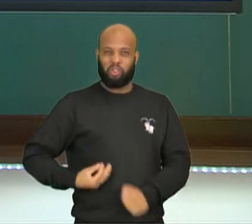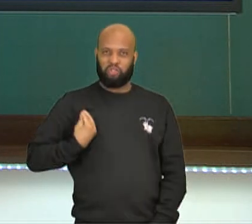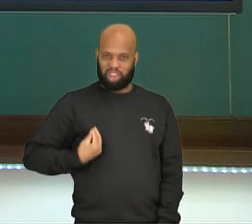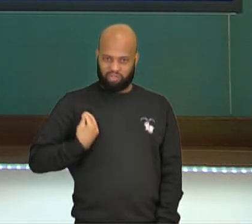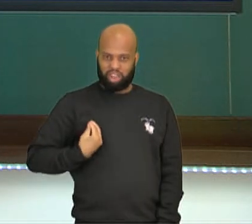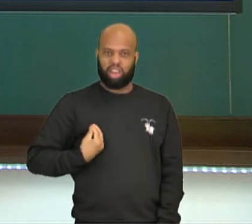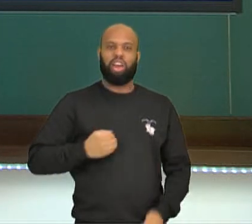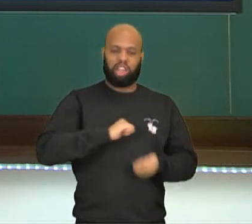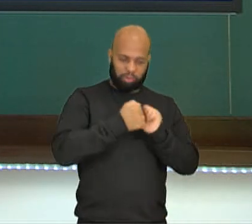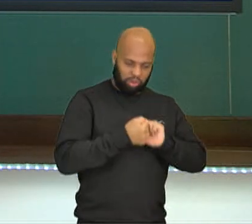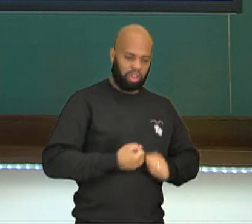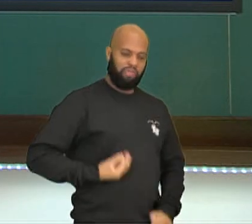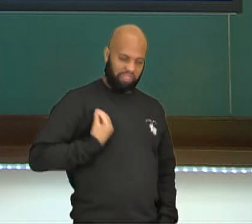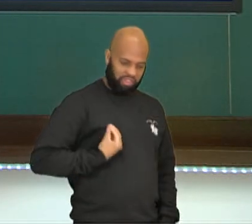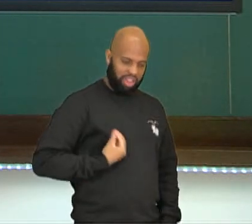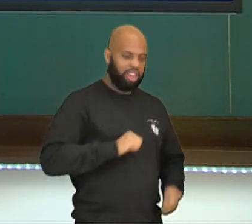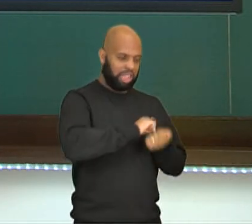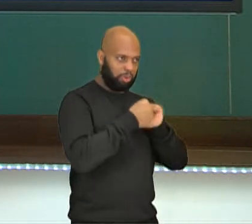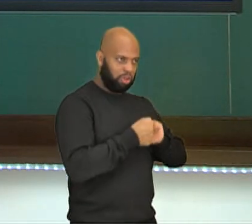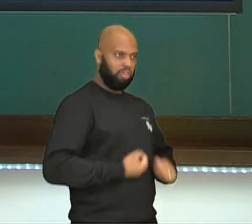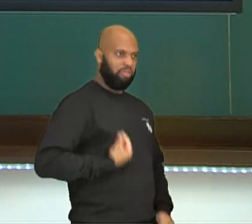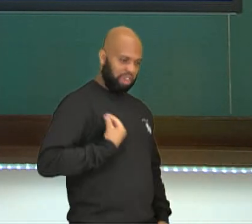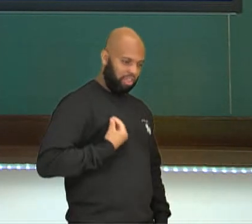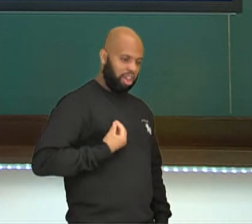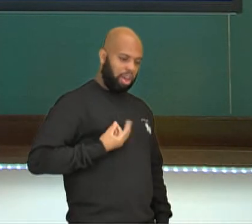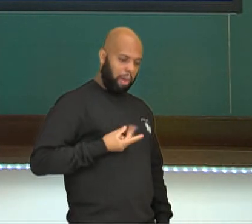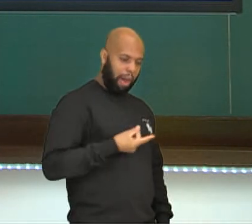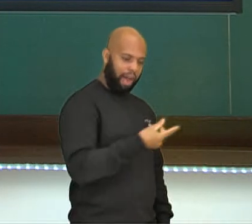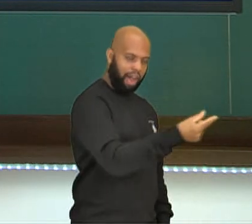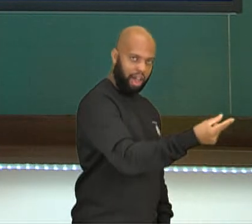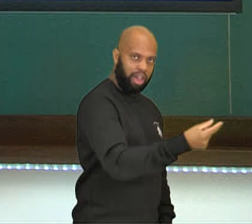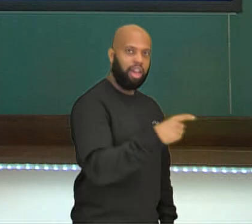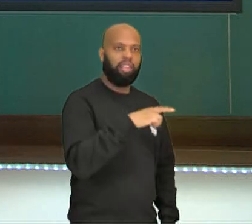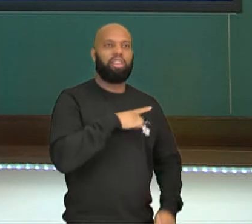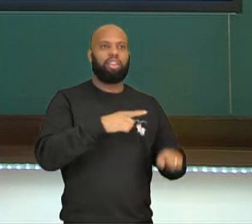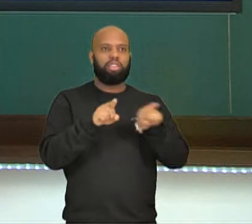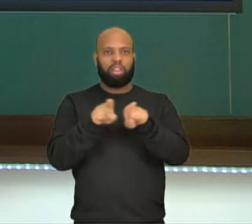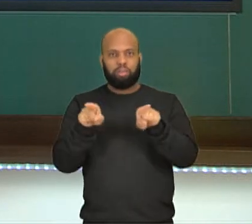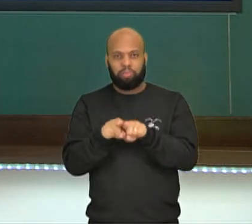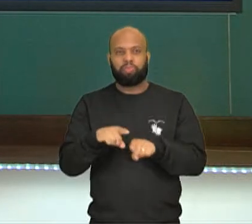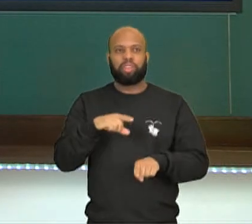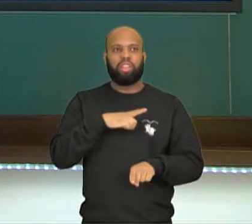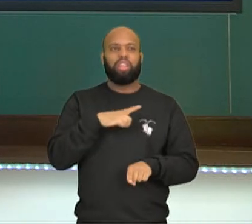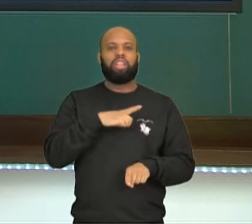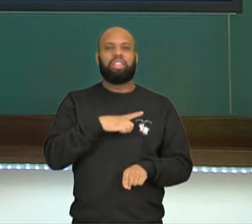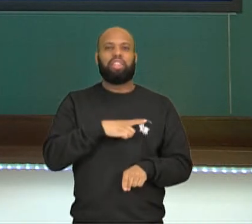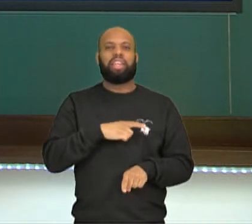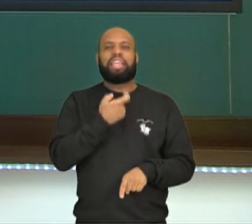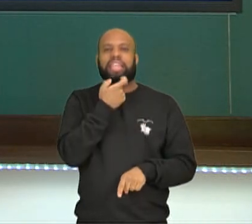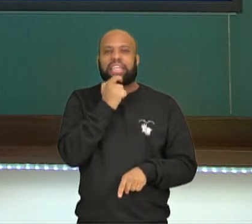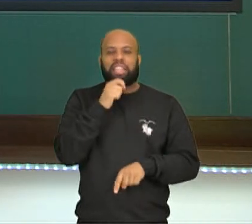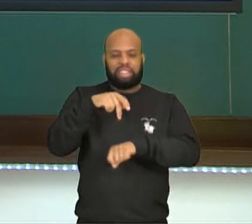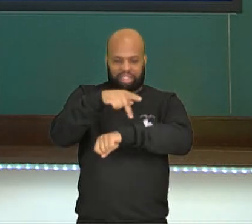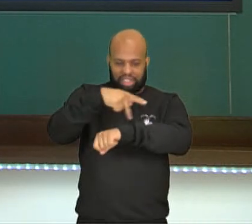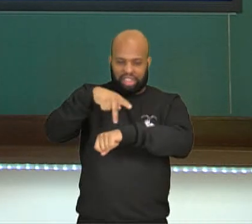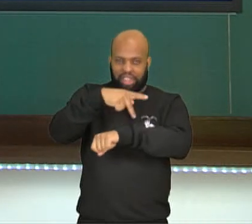não se adaptam, ele inclusive vai utilizar uma da mariposa com a cor escura, no meio de uma Inglaterra do século